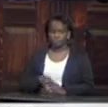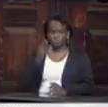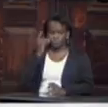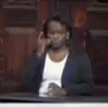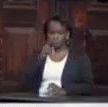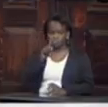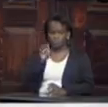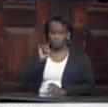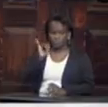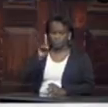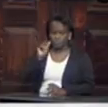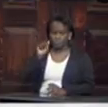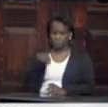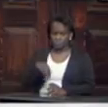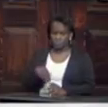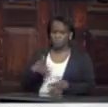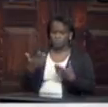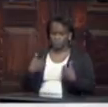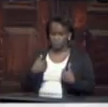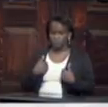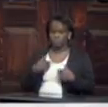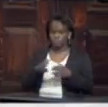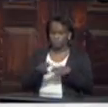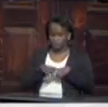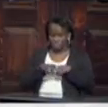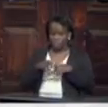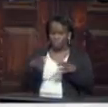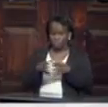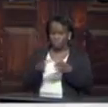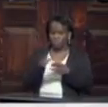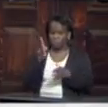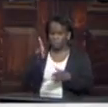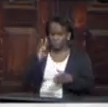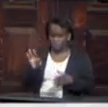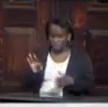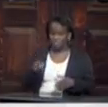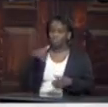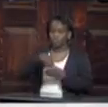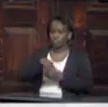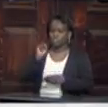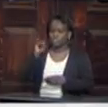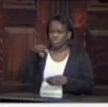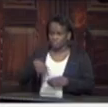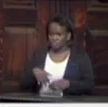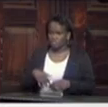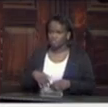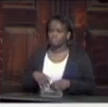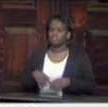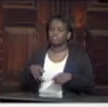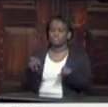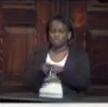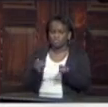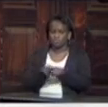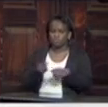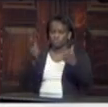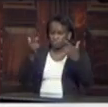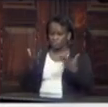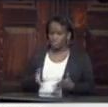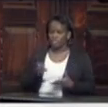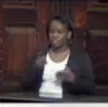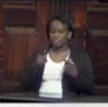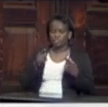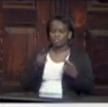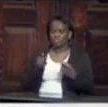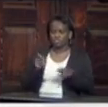Deputada Zeidan. Eu vou encaminhar pelo Partido dos Trabalhadores, presidente, voto sim. E vou me contradizer à fala